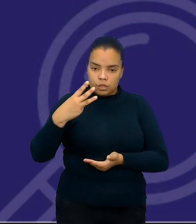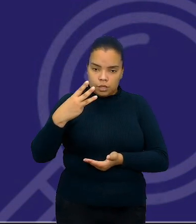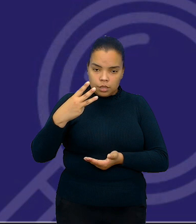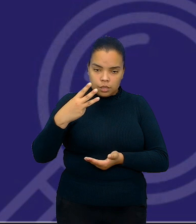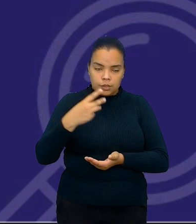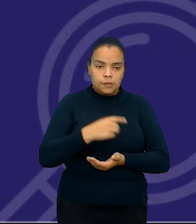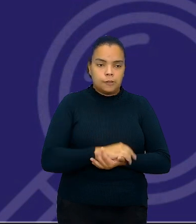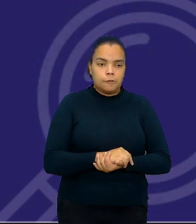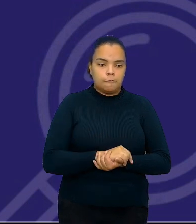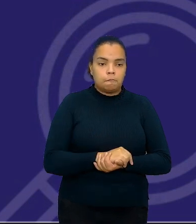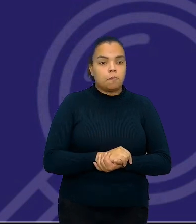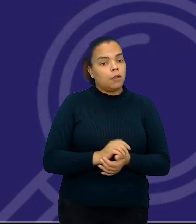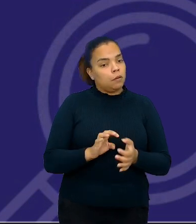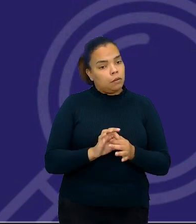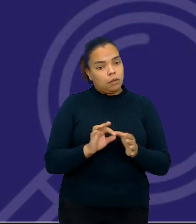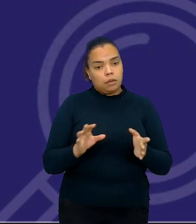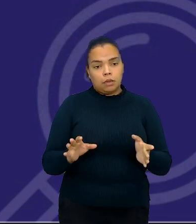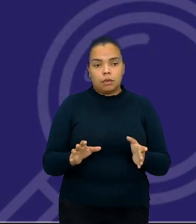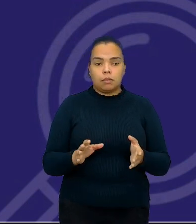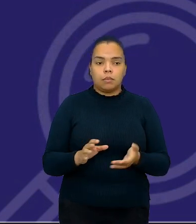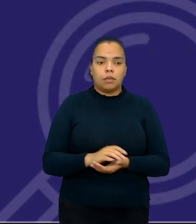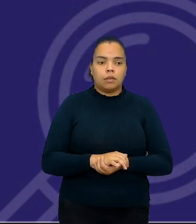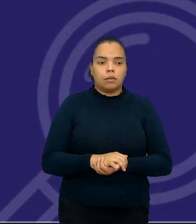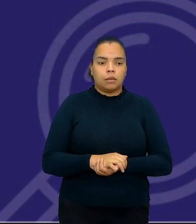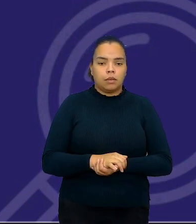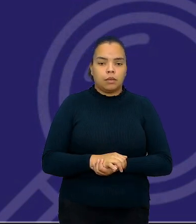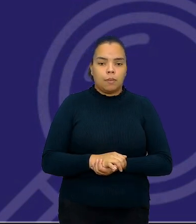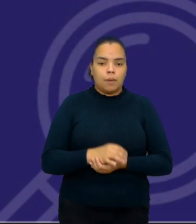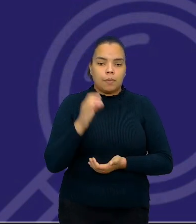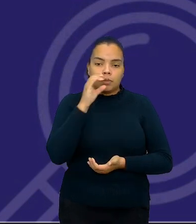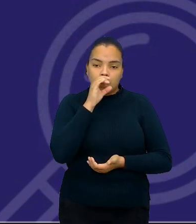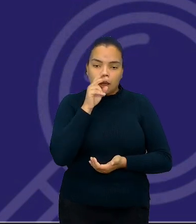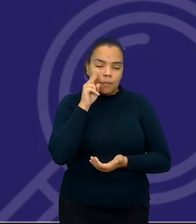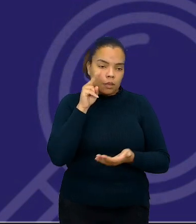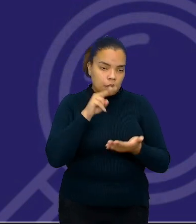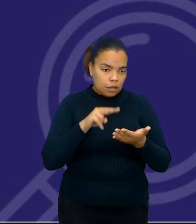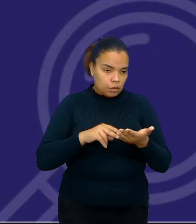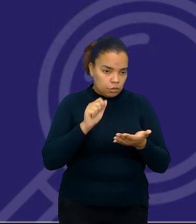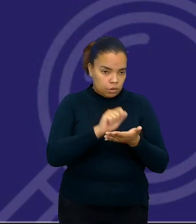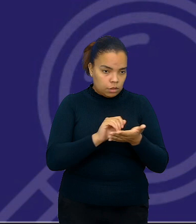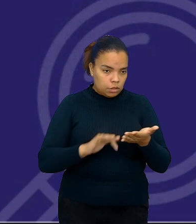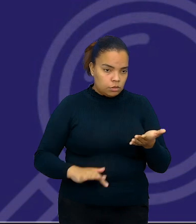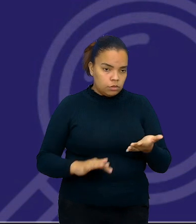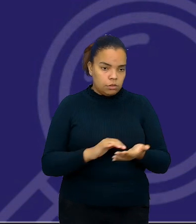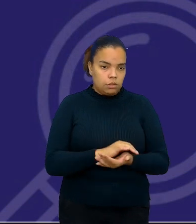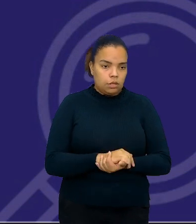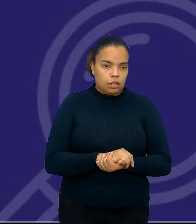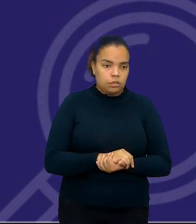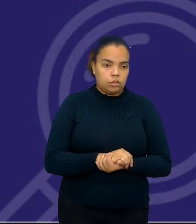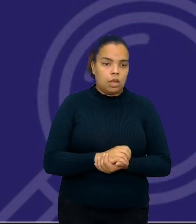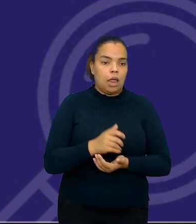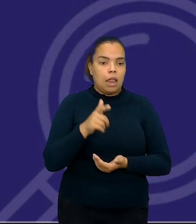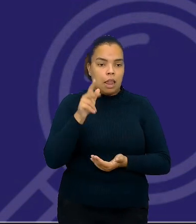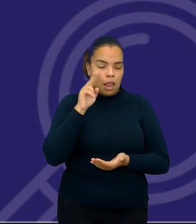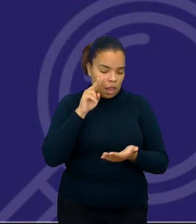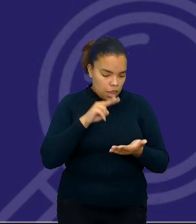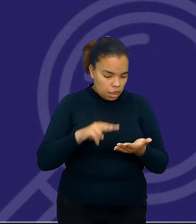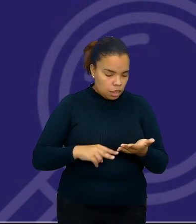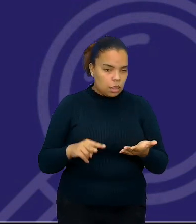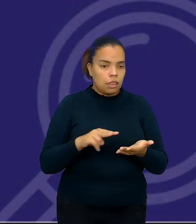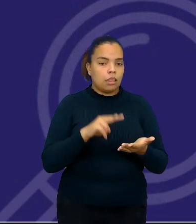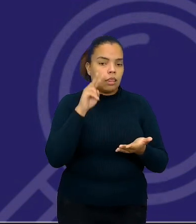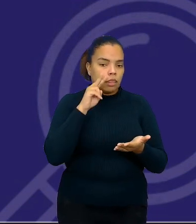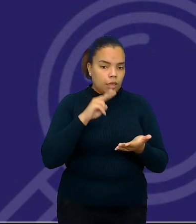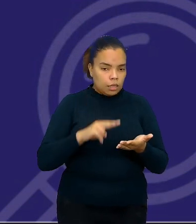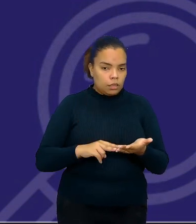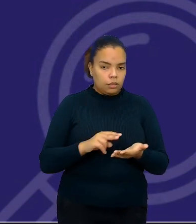permitam, novamente, né, farei uma breve leitura da atividade. Então, ela traz aí o texto. Leia as informações a